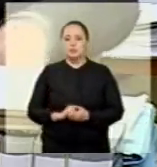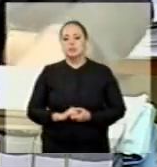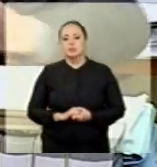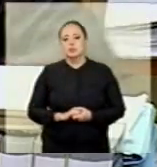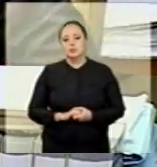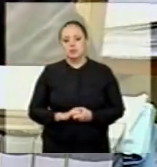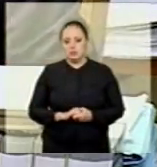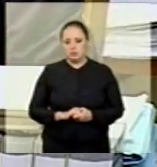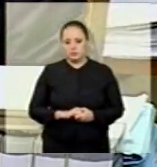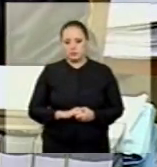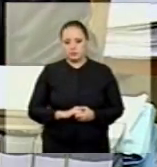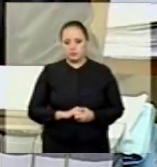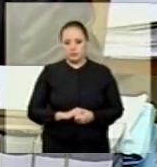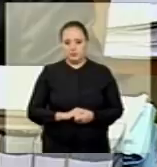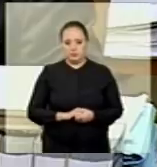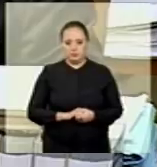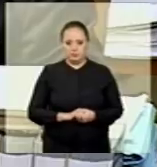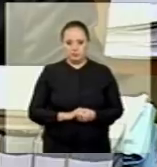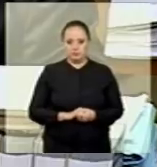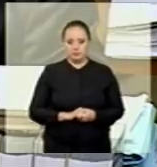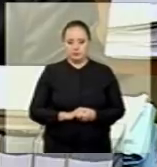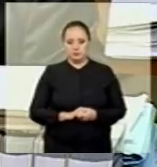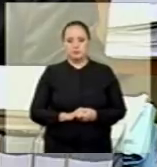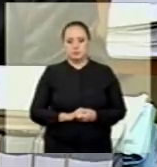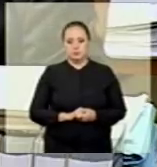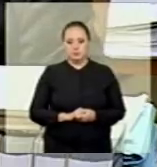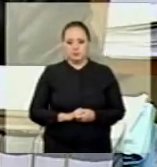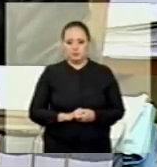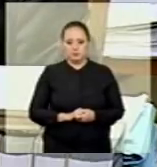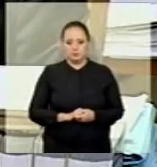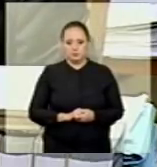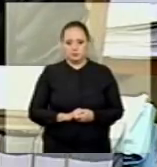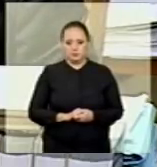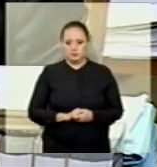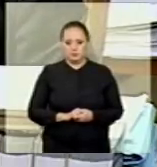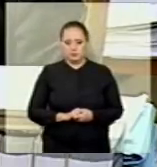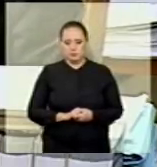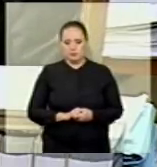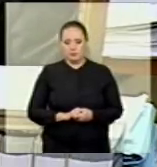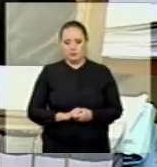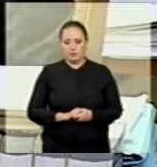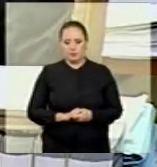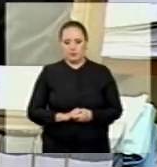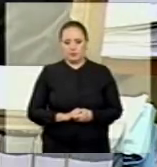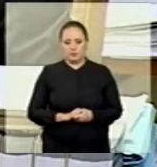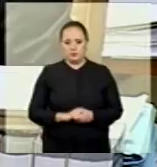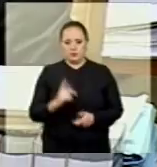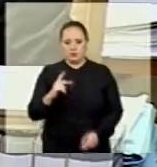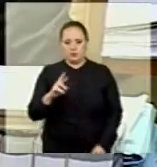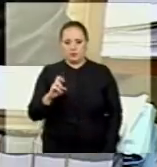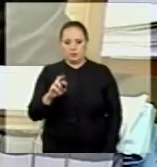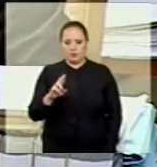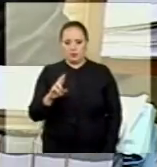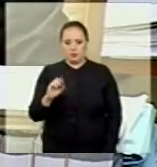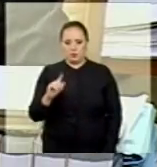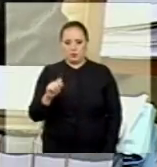A prerrogativa de foro, senhora presidente, sabemos todos, traduz